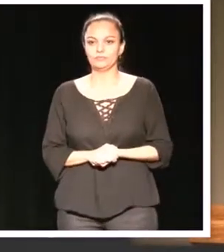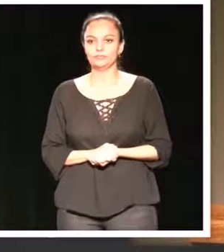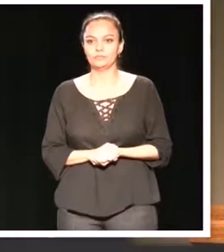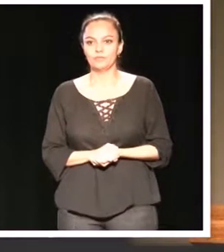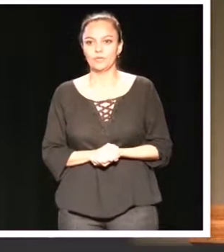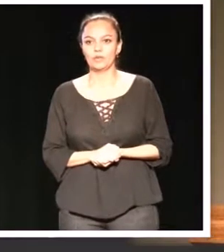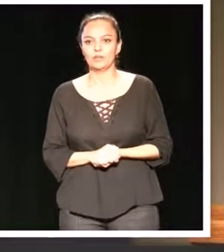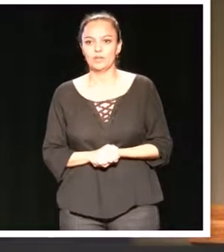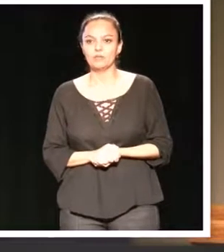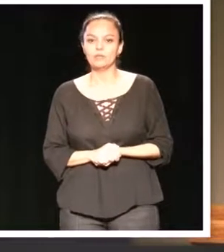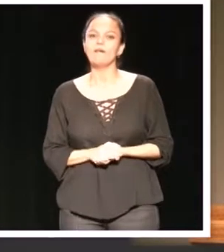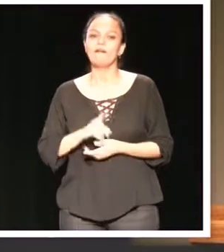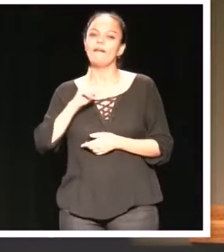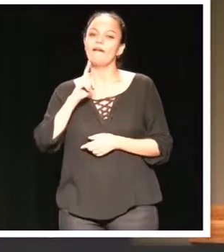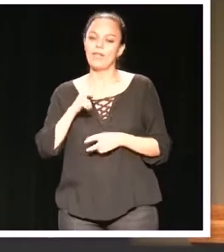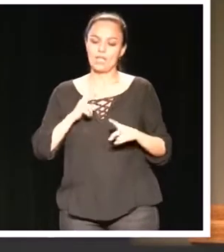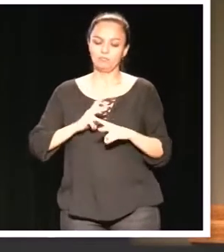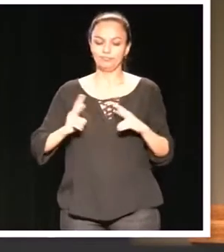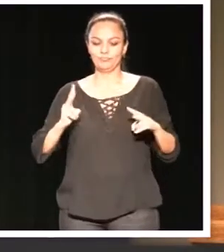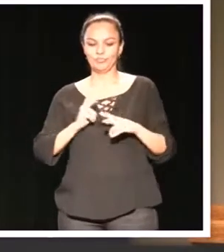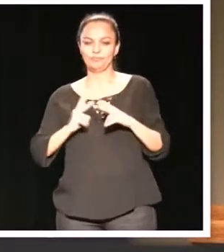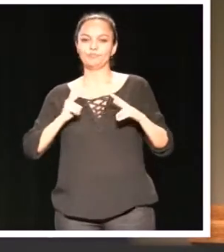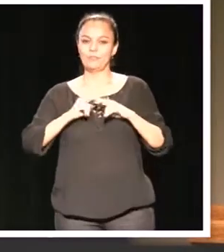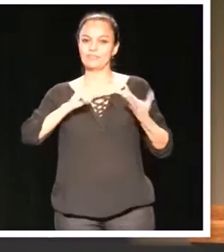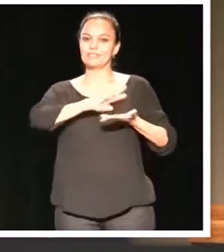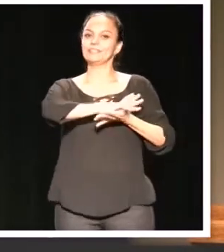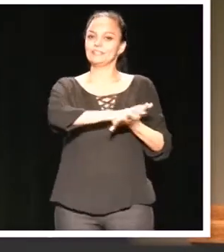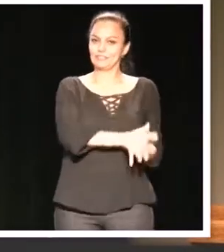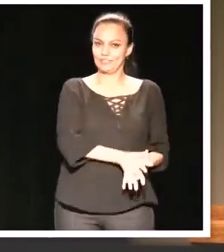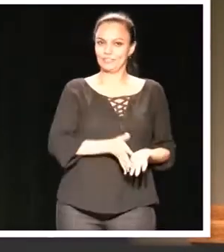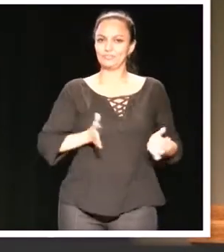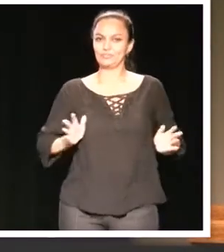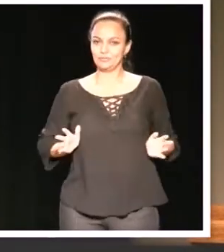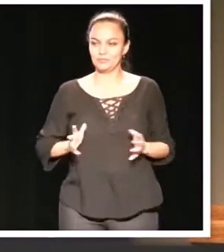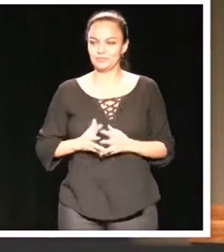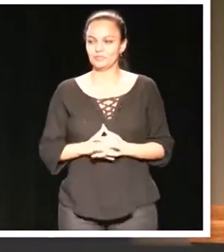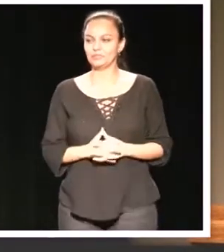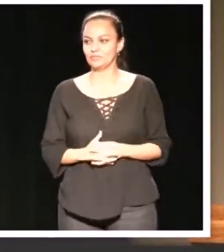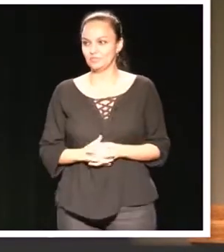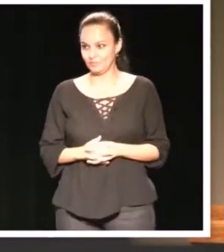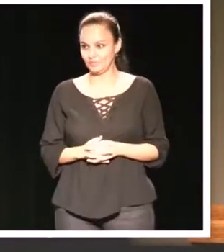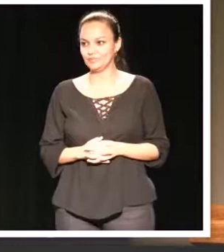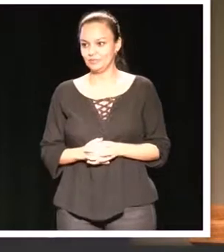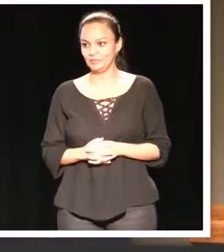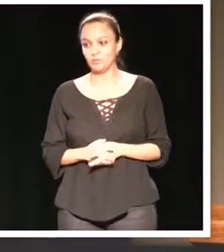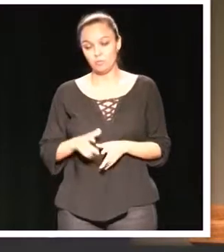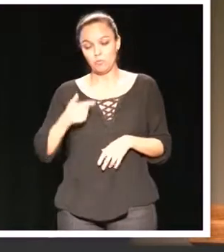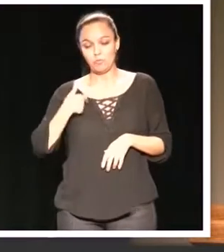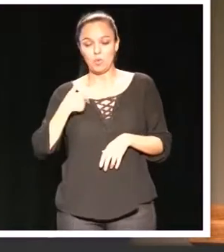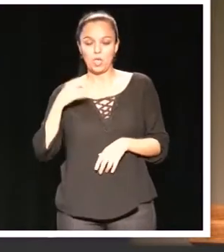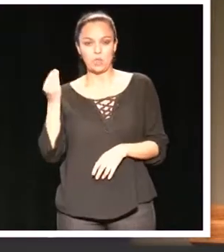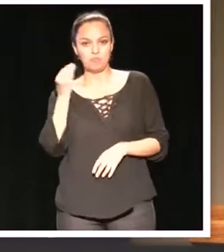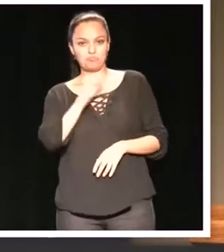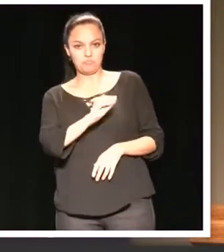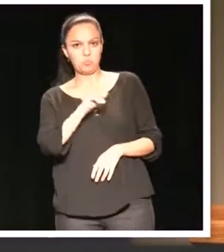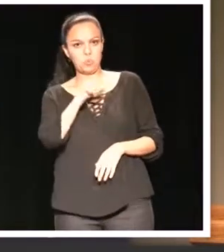Artífices da discriminação num sentido mais rico do seu exercício discriminatório.